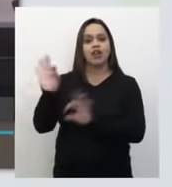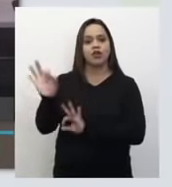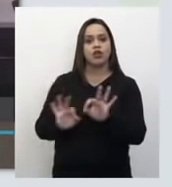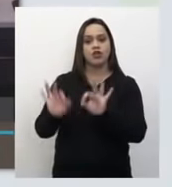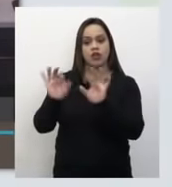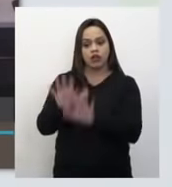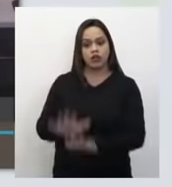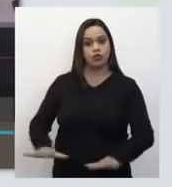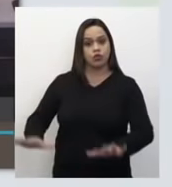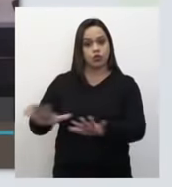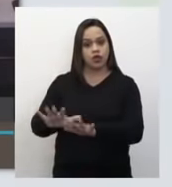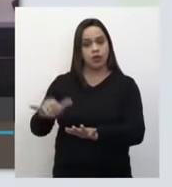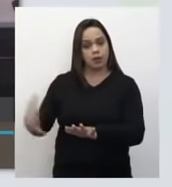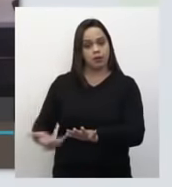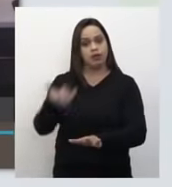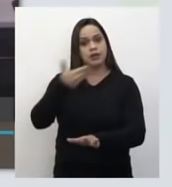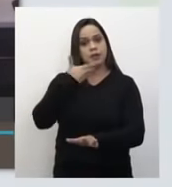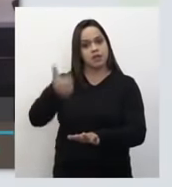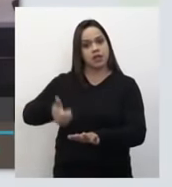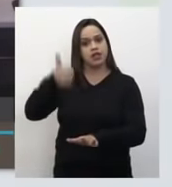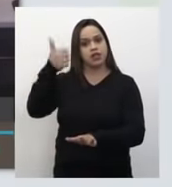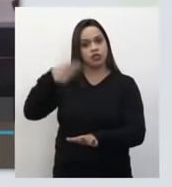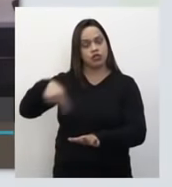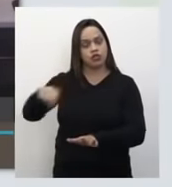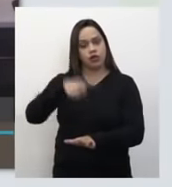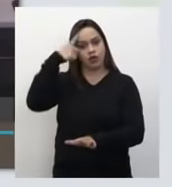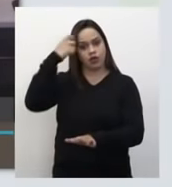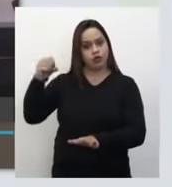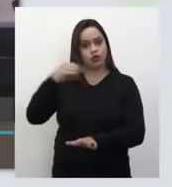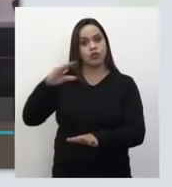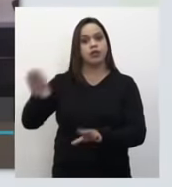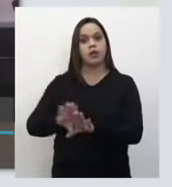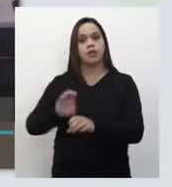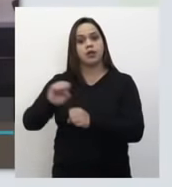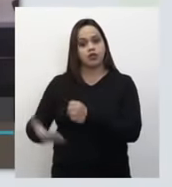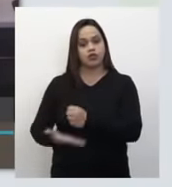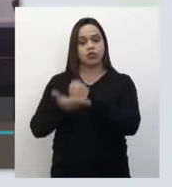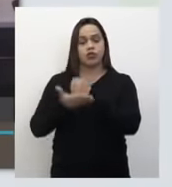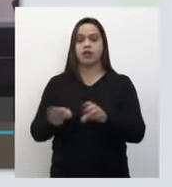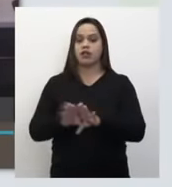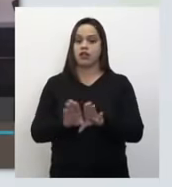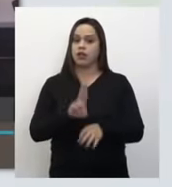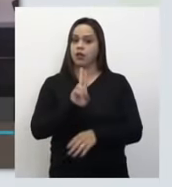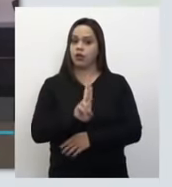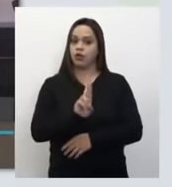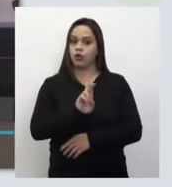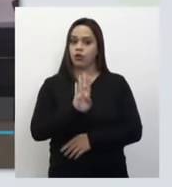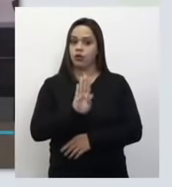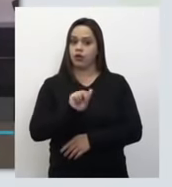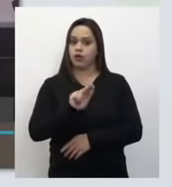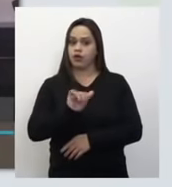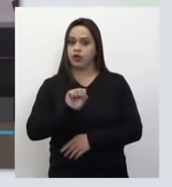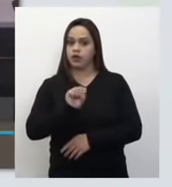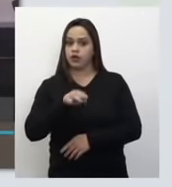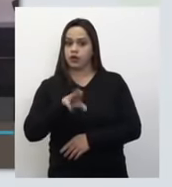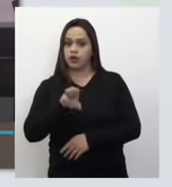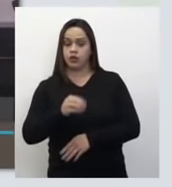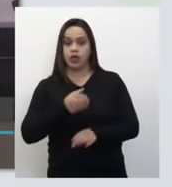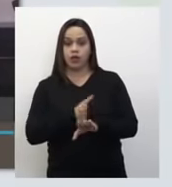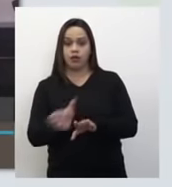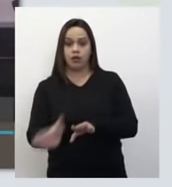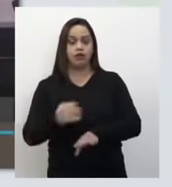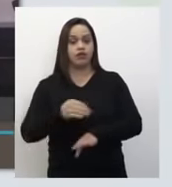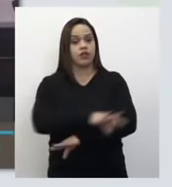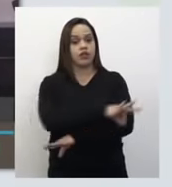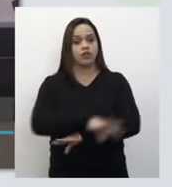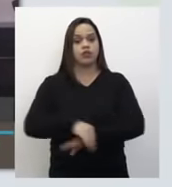melhor aproveitamento do espaço de uma forma criativa e sustentável. E o urbanismo, que é uma vertente da arquitetura, está